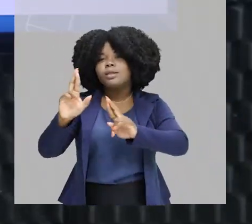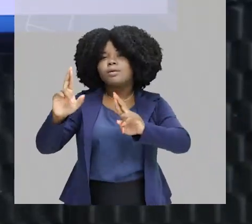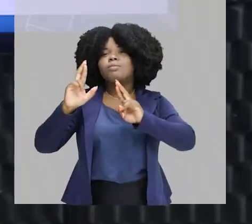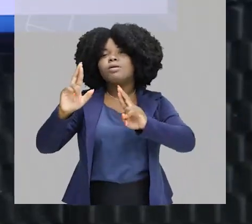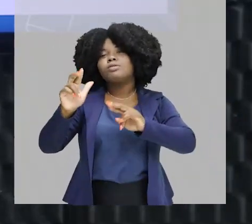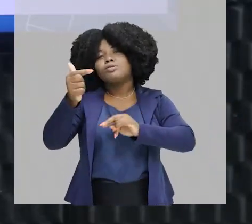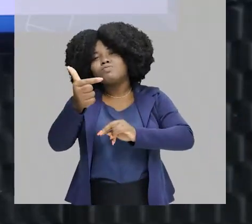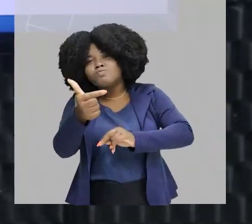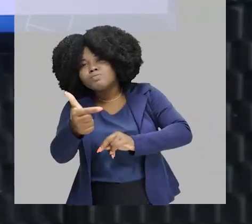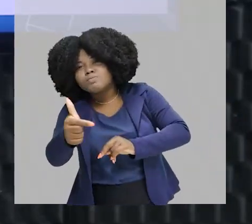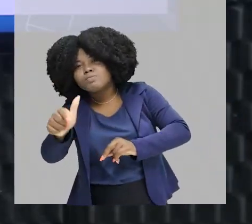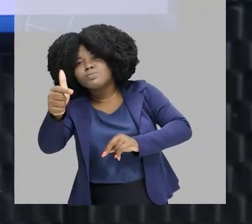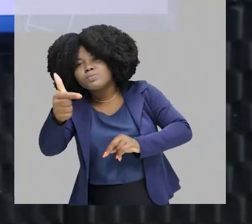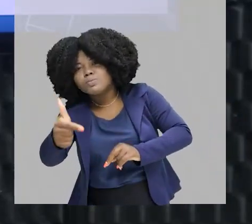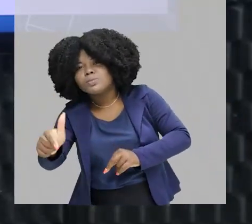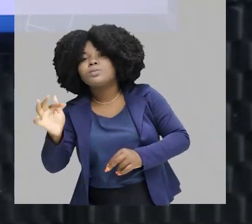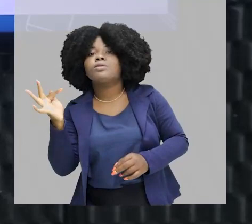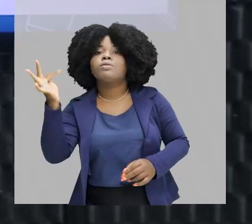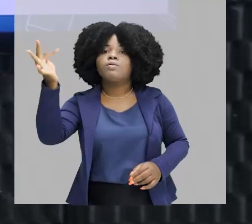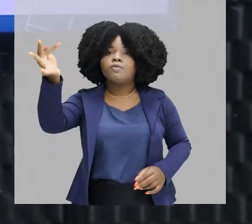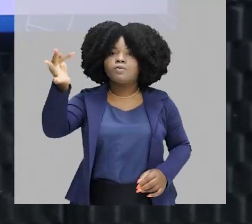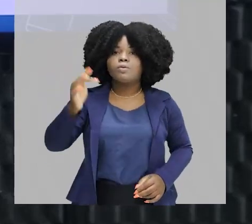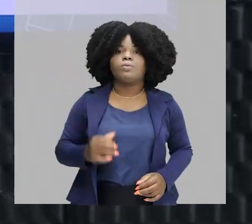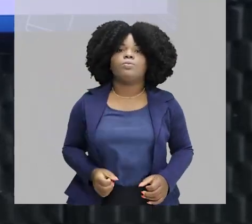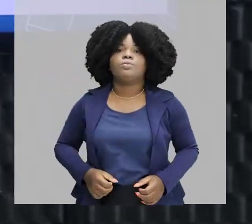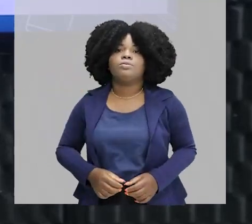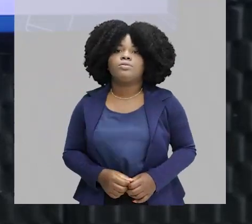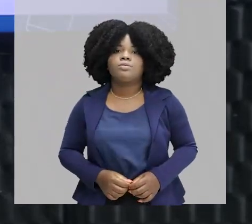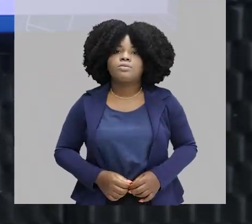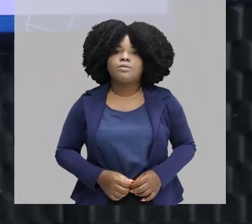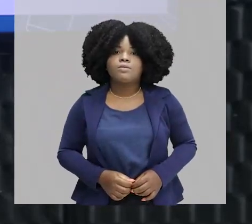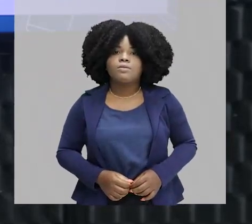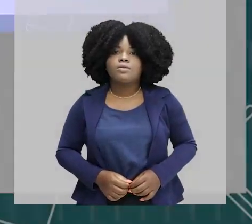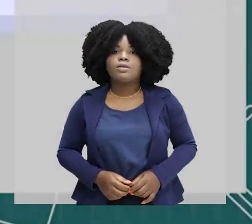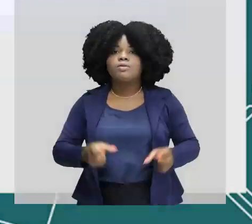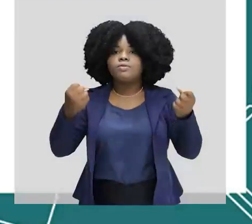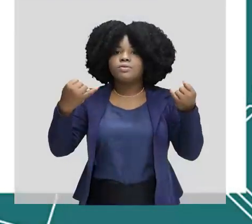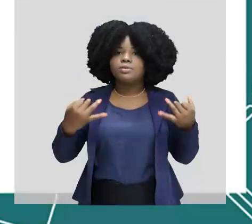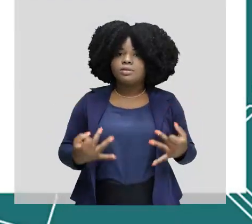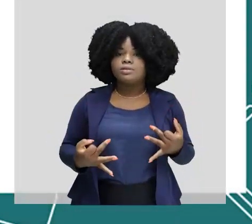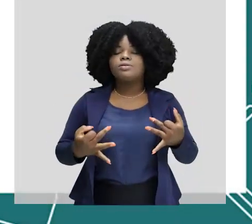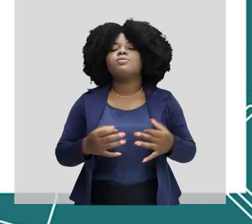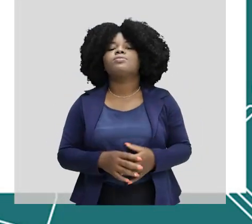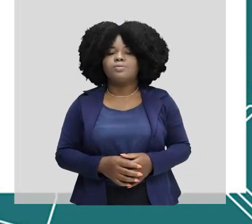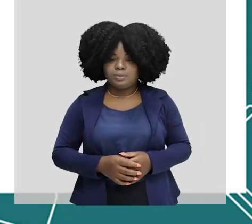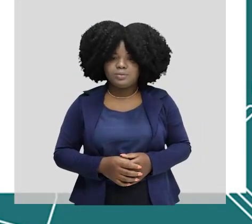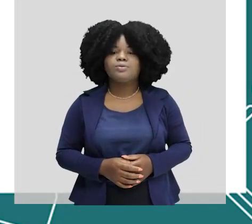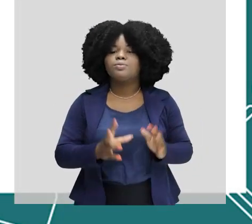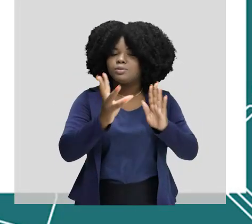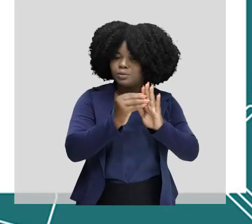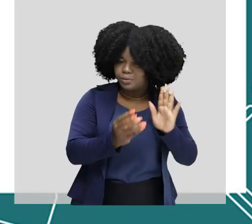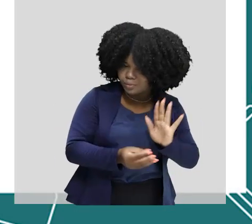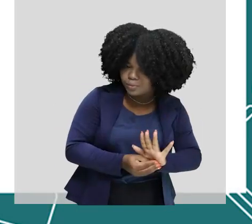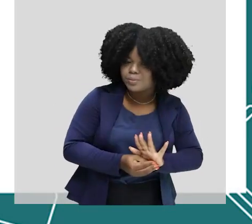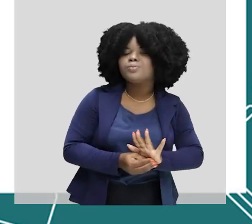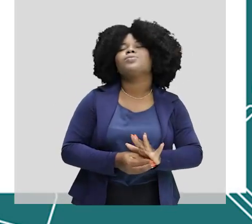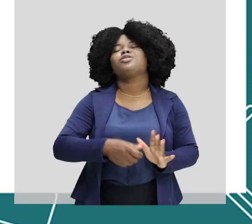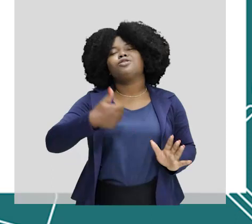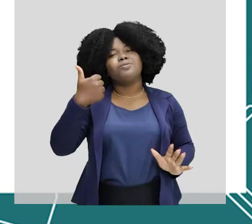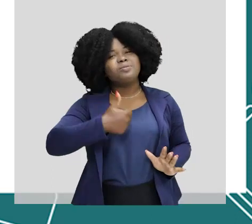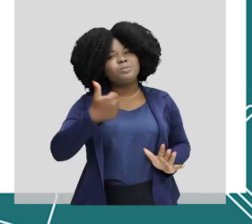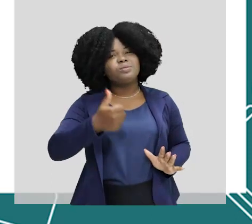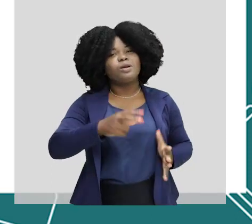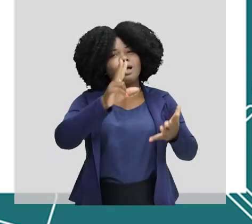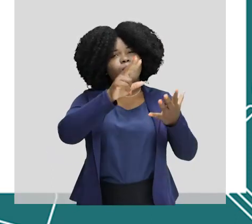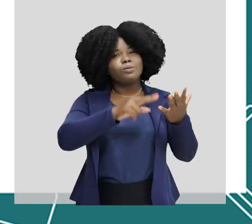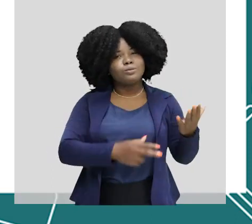dela continuar acontecendo no futuro, certo? Então, nós vamos falar um pouquinho sobre esse conteúdo. Então, vamos lá para nós